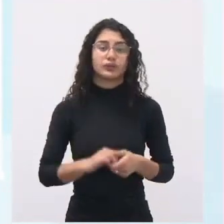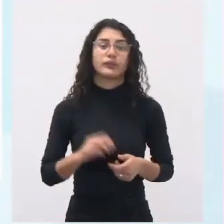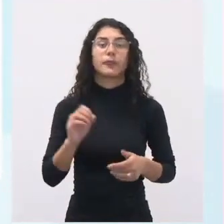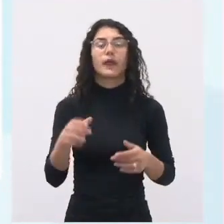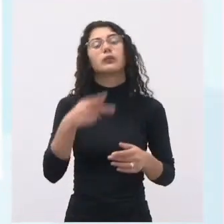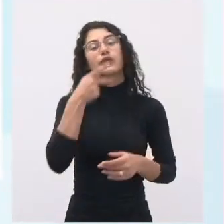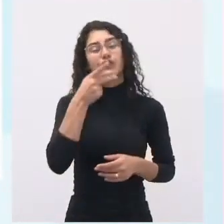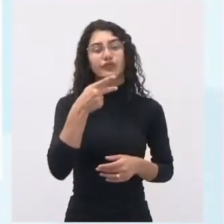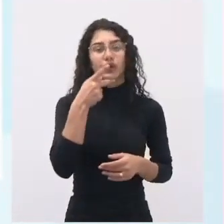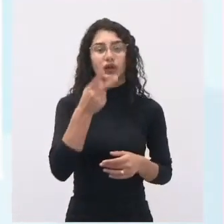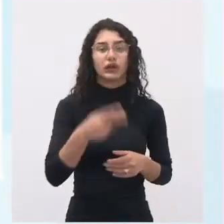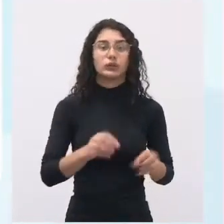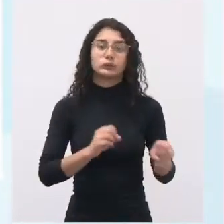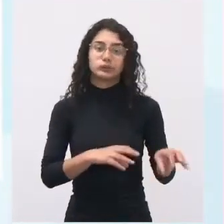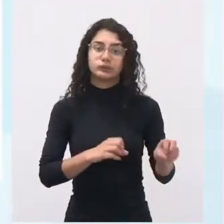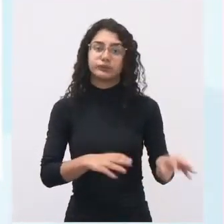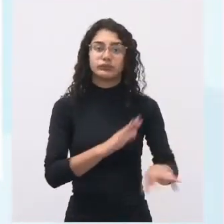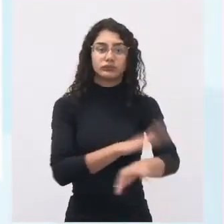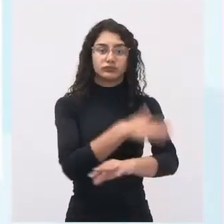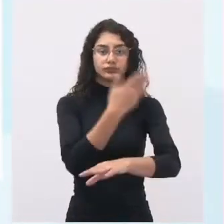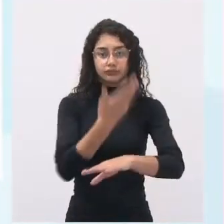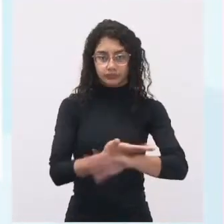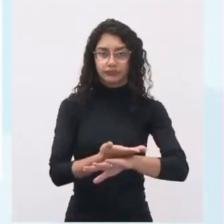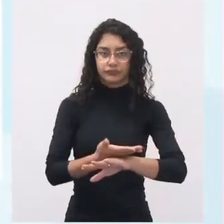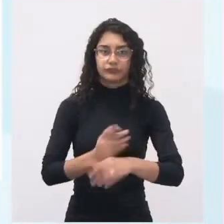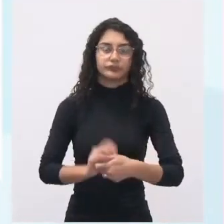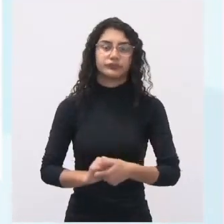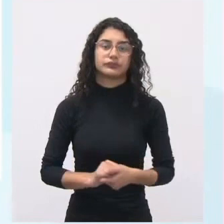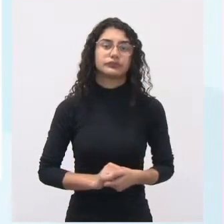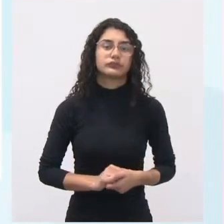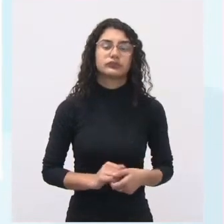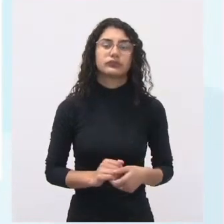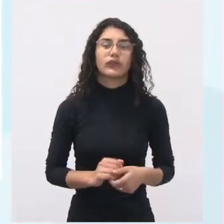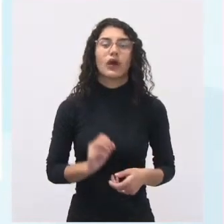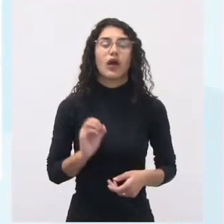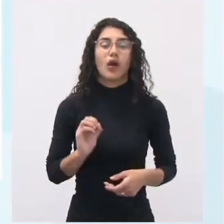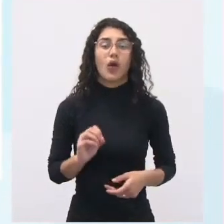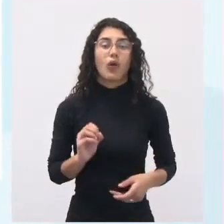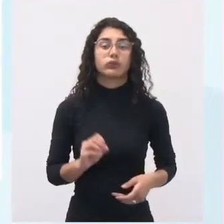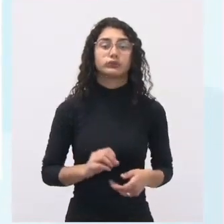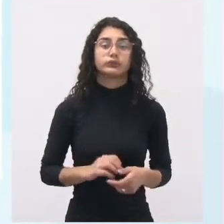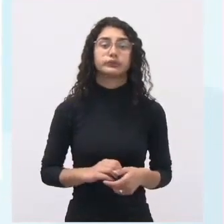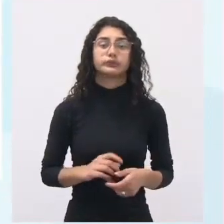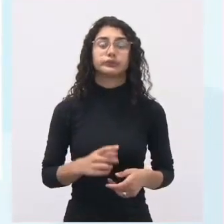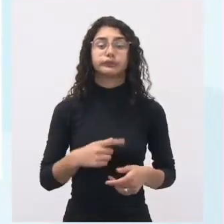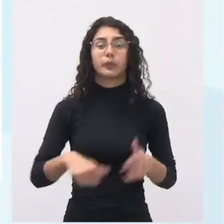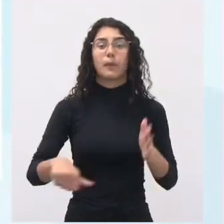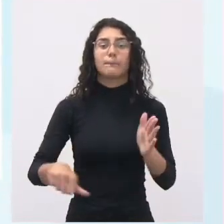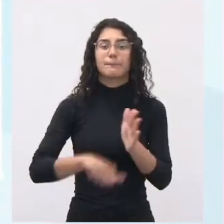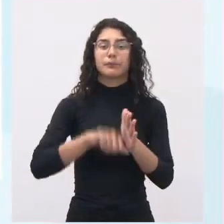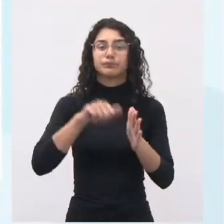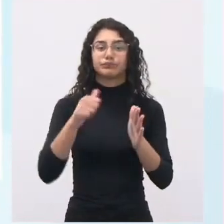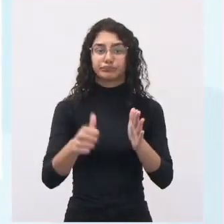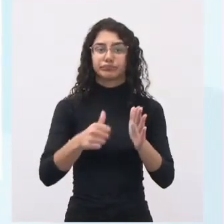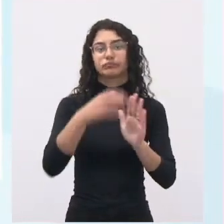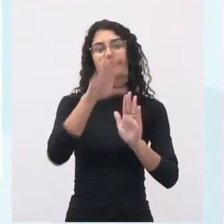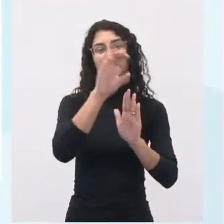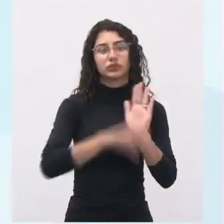estamos falando da educação integral, né, como sendo um dos pilares do currículo em